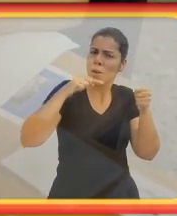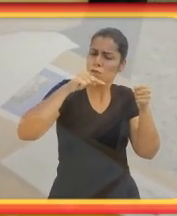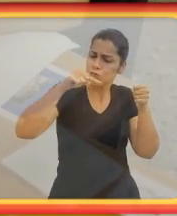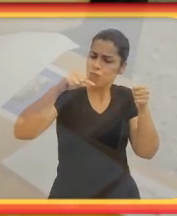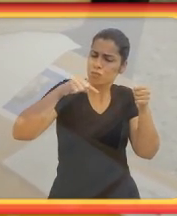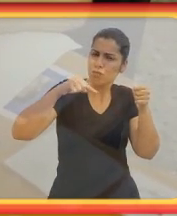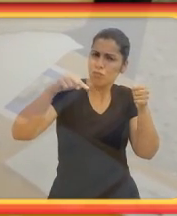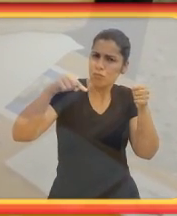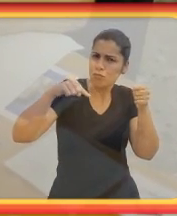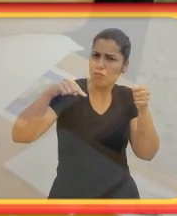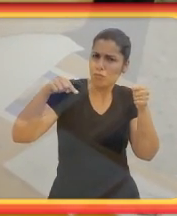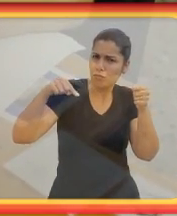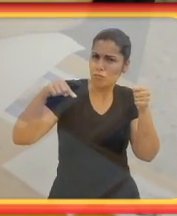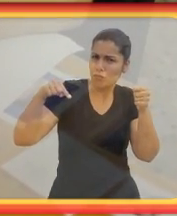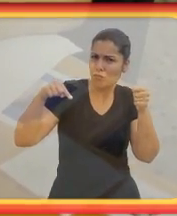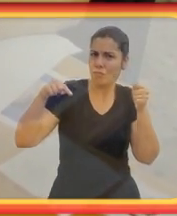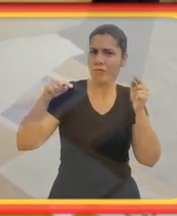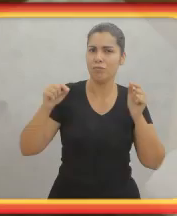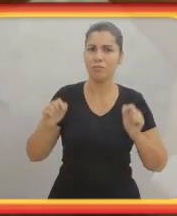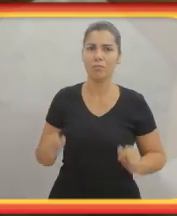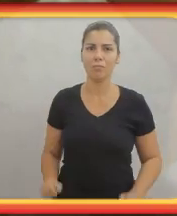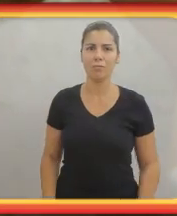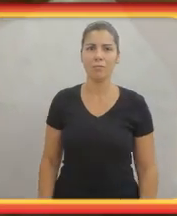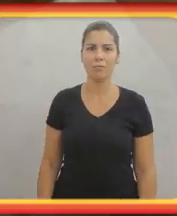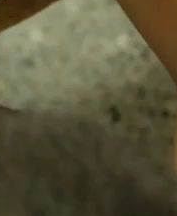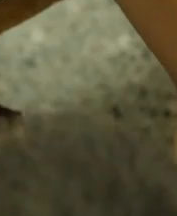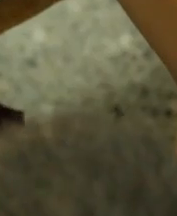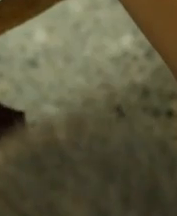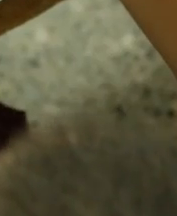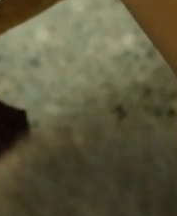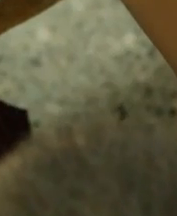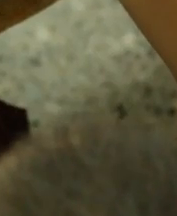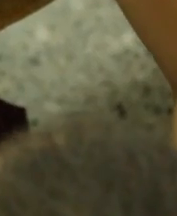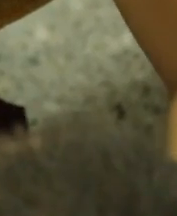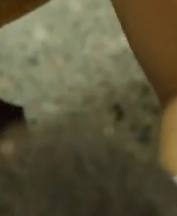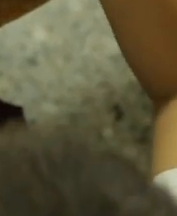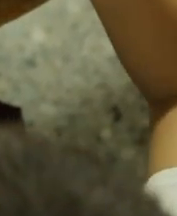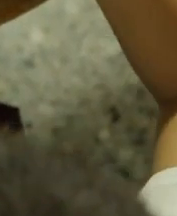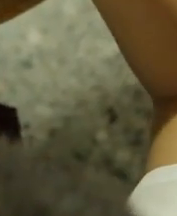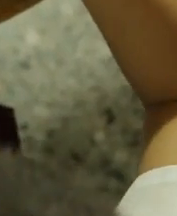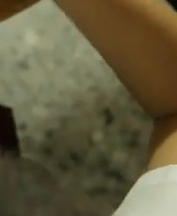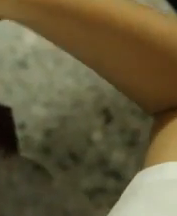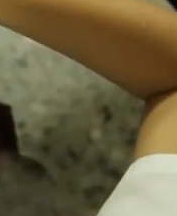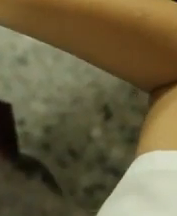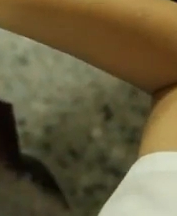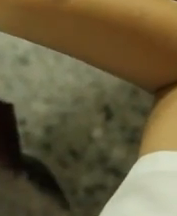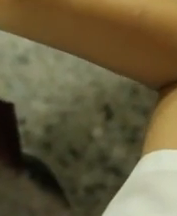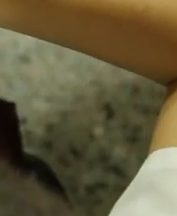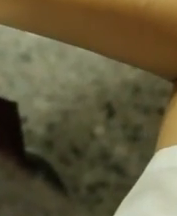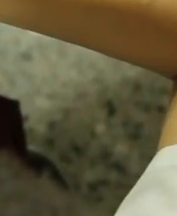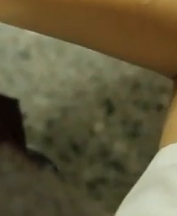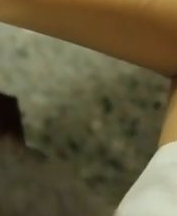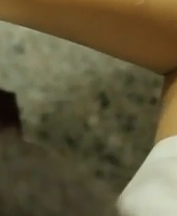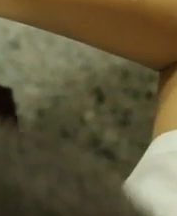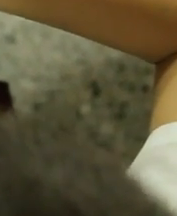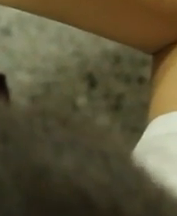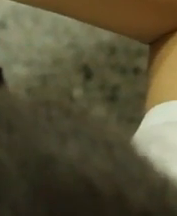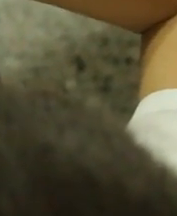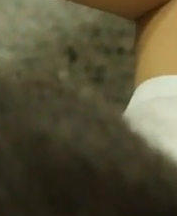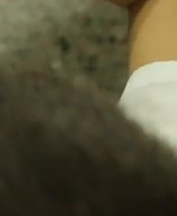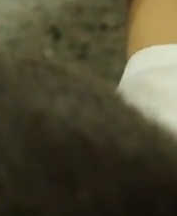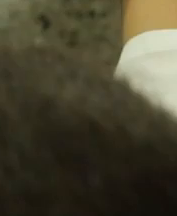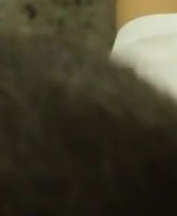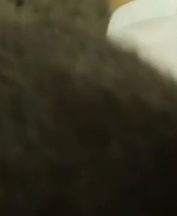Muito bem. Muito bem. Diego faz traços no livro. Os dedos de Sheila estão no dorso da mão de